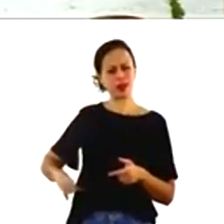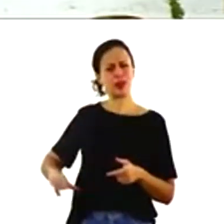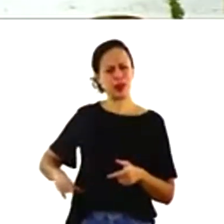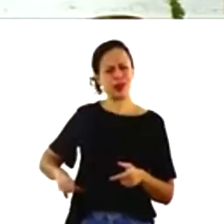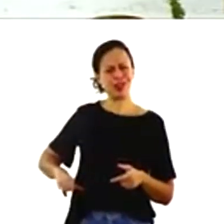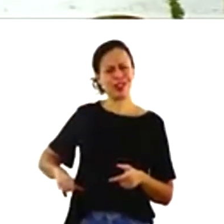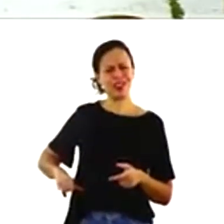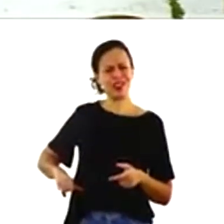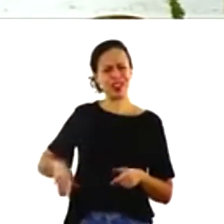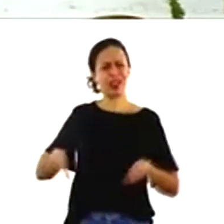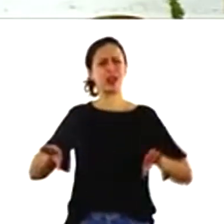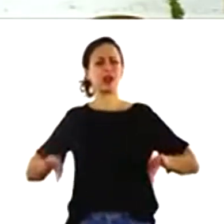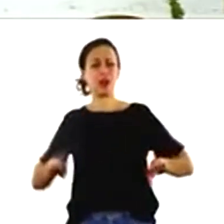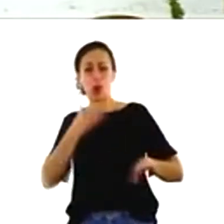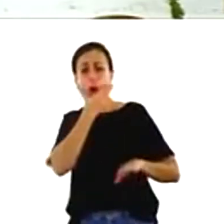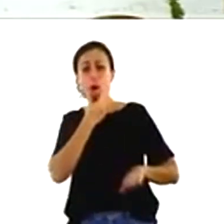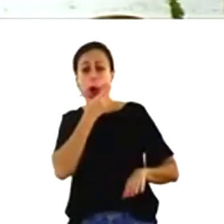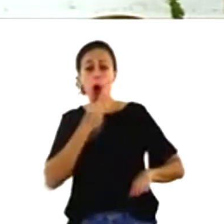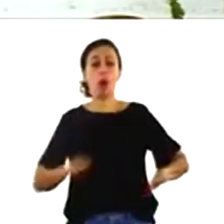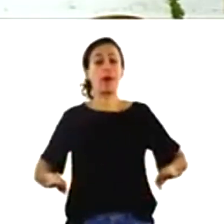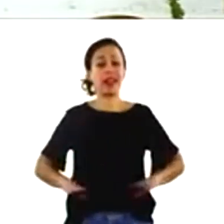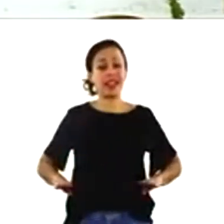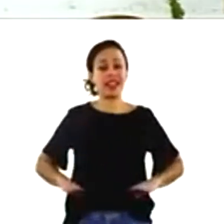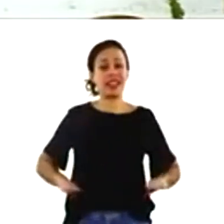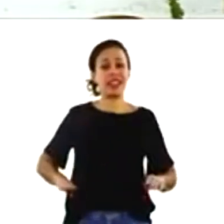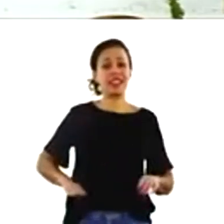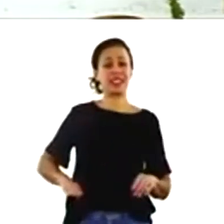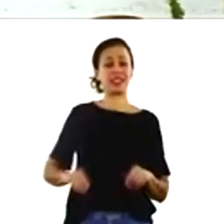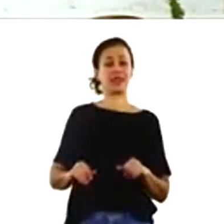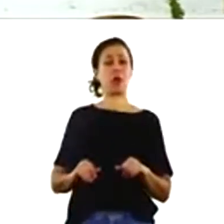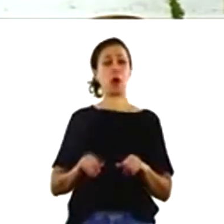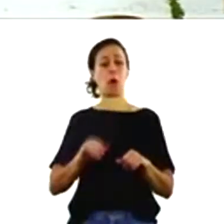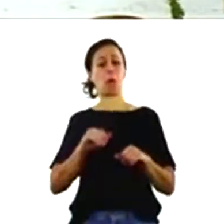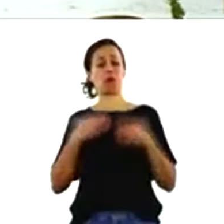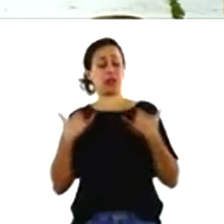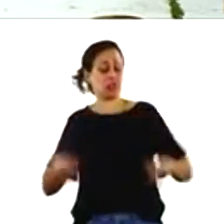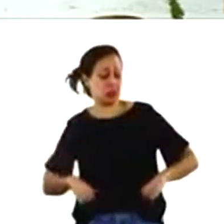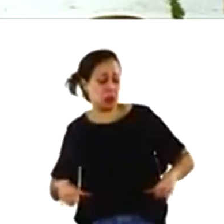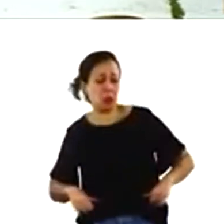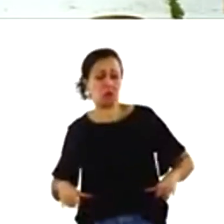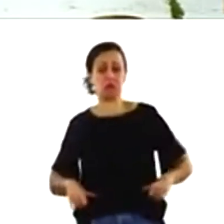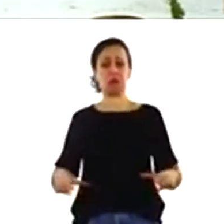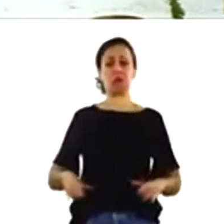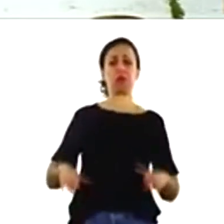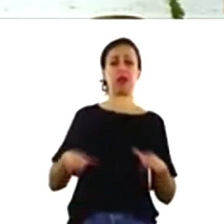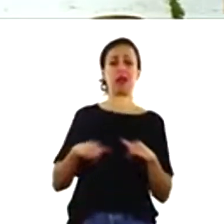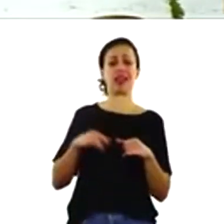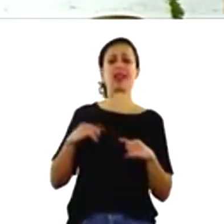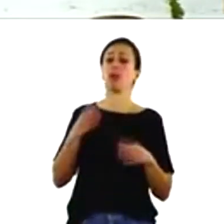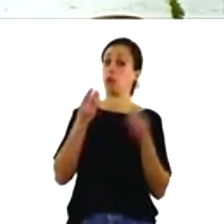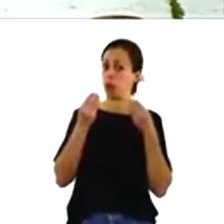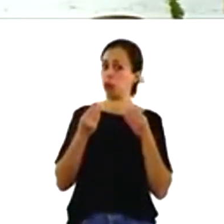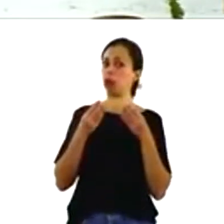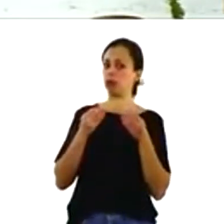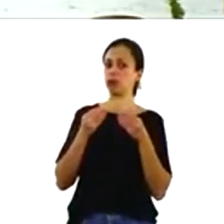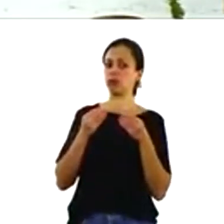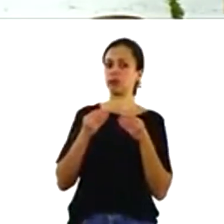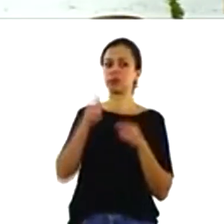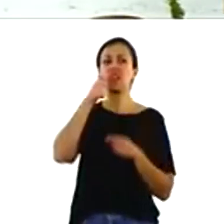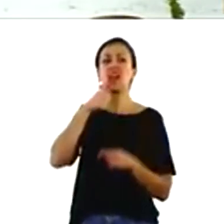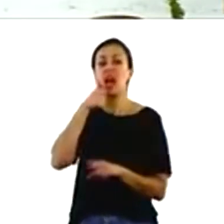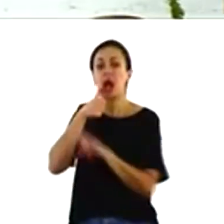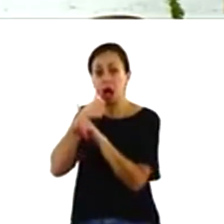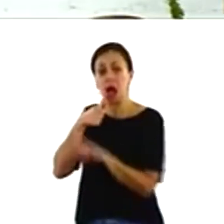disse para ele: amaldiçoa o teu Deus e morre. E Deus disse: você fala como uma